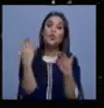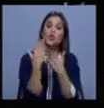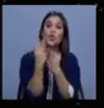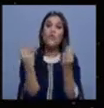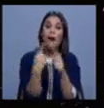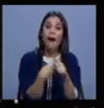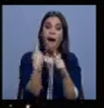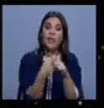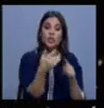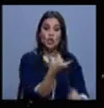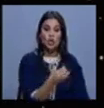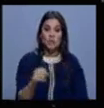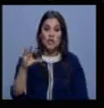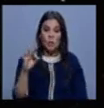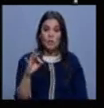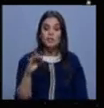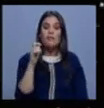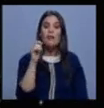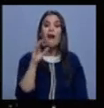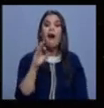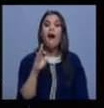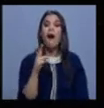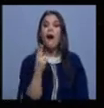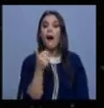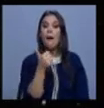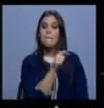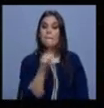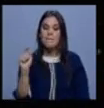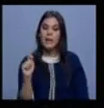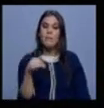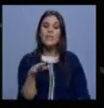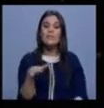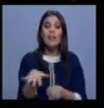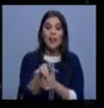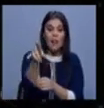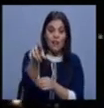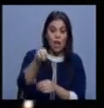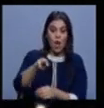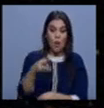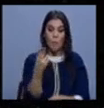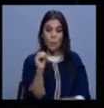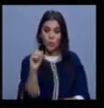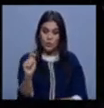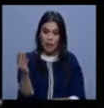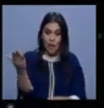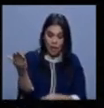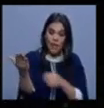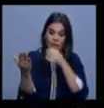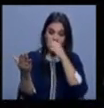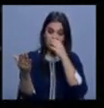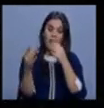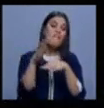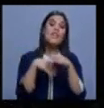2004 pelo Hubble. Eis agora que o instrumento MUSE, que está no Very Large Telescope do ESO, fez aquele